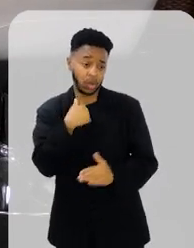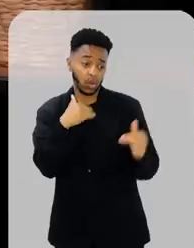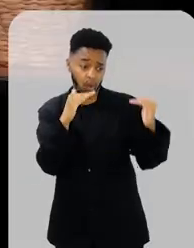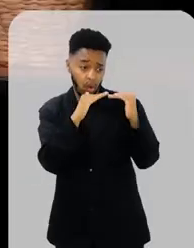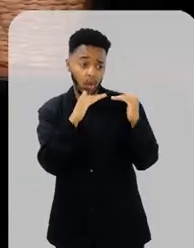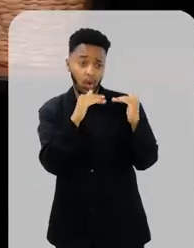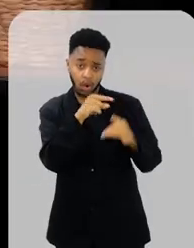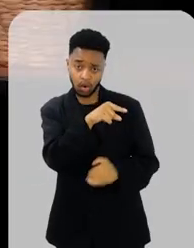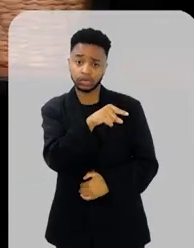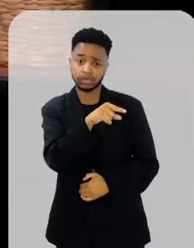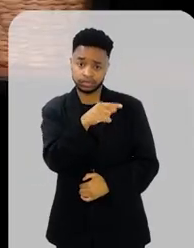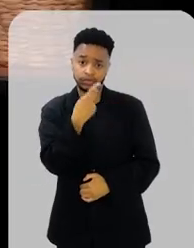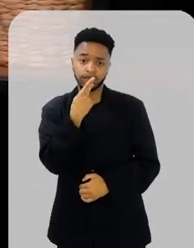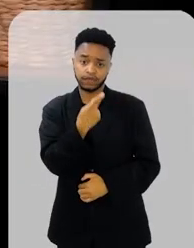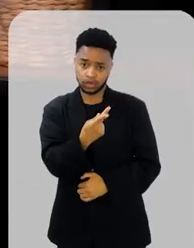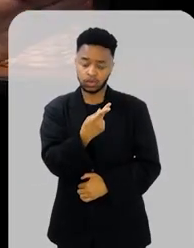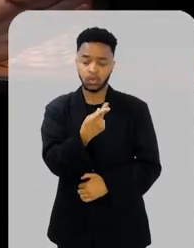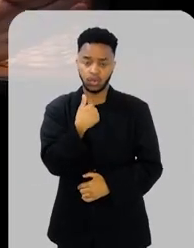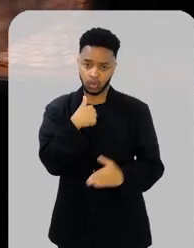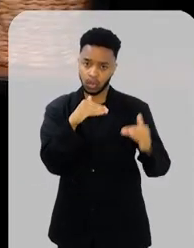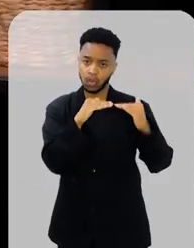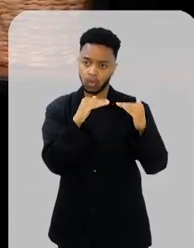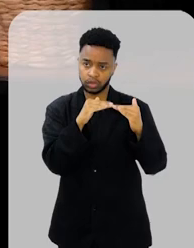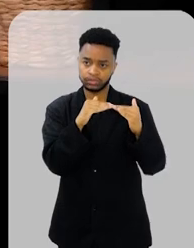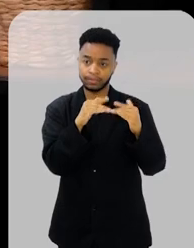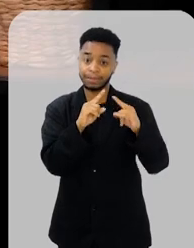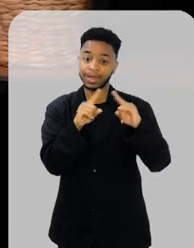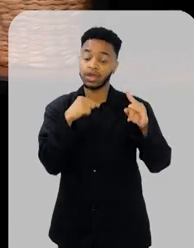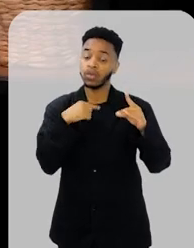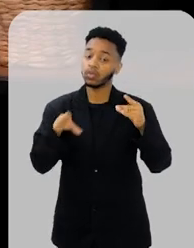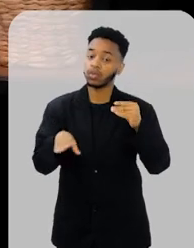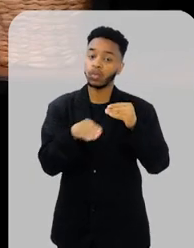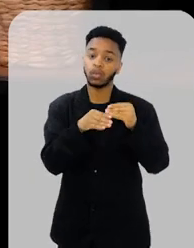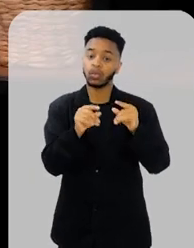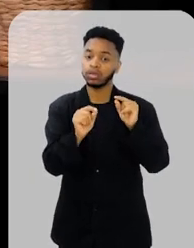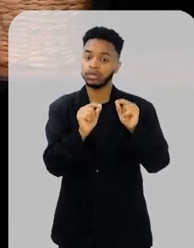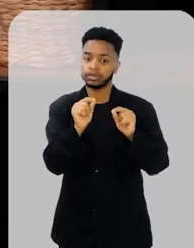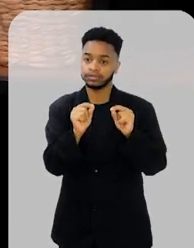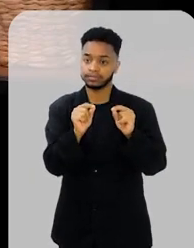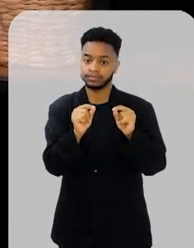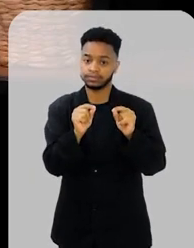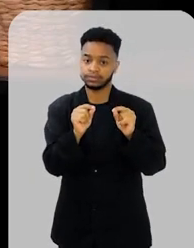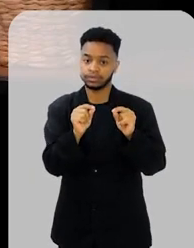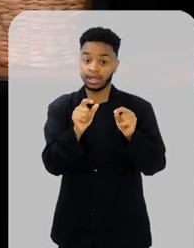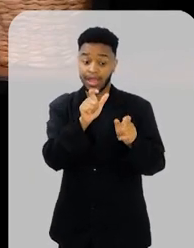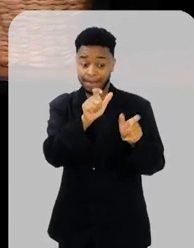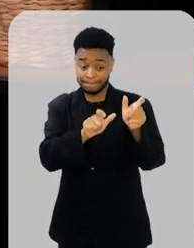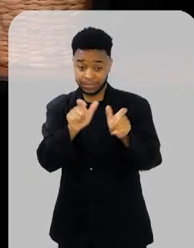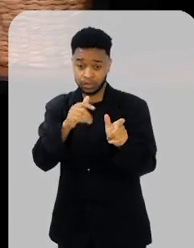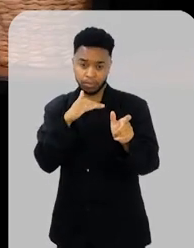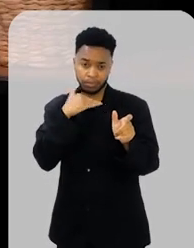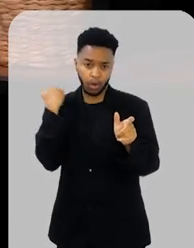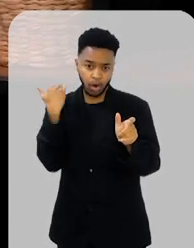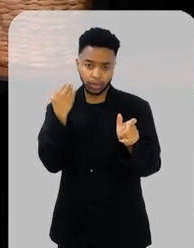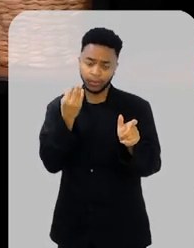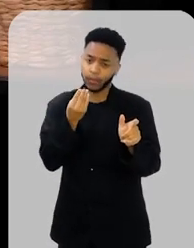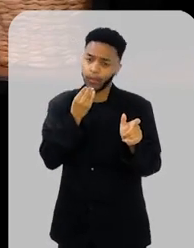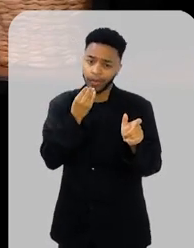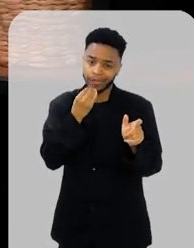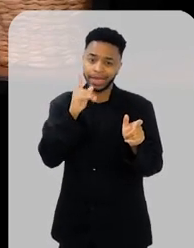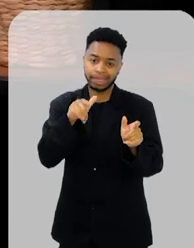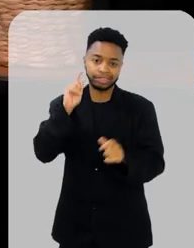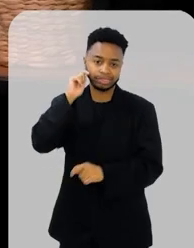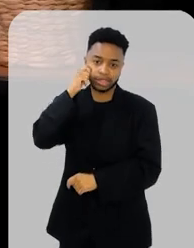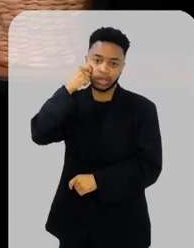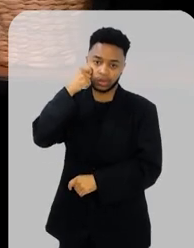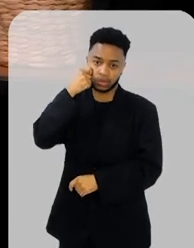certeza, concordo com tudo que você falou. Só acrescentaria que quem morre, é